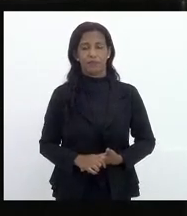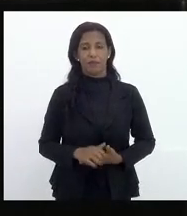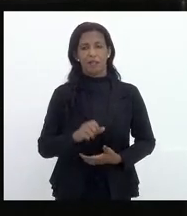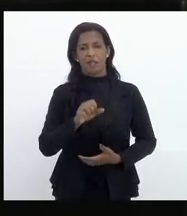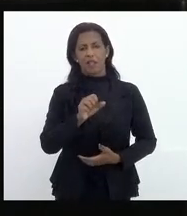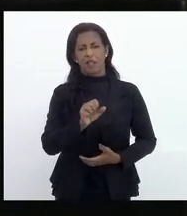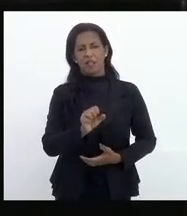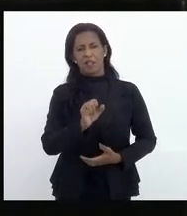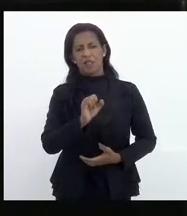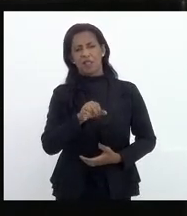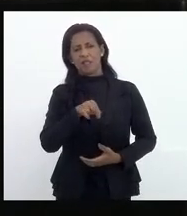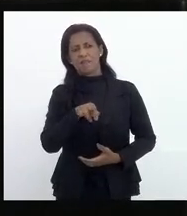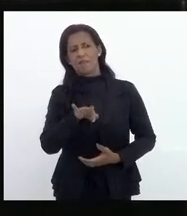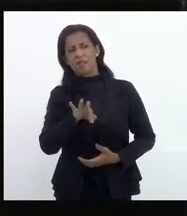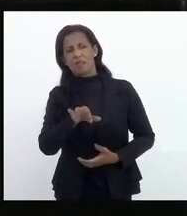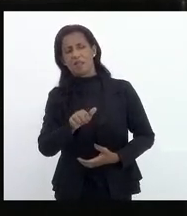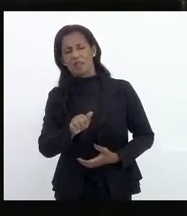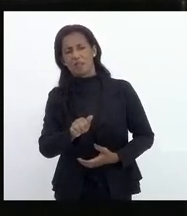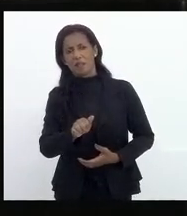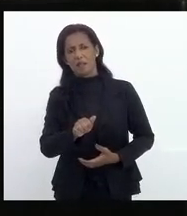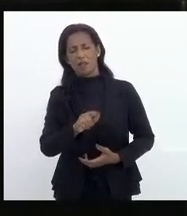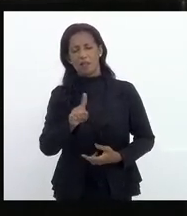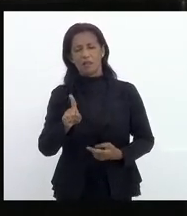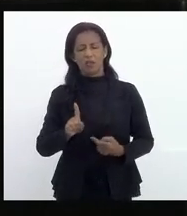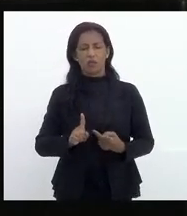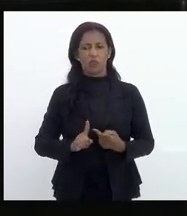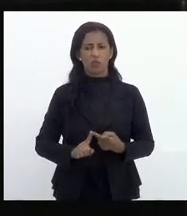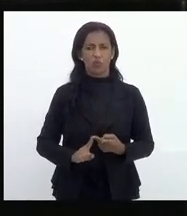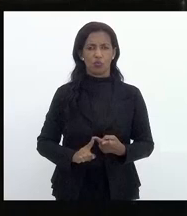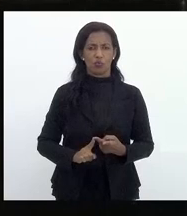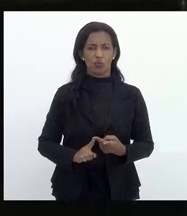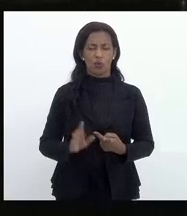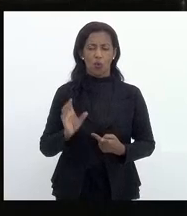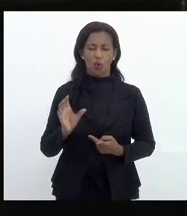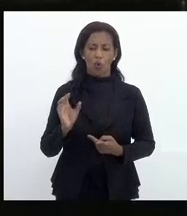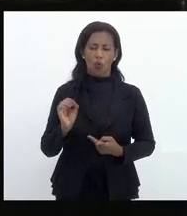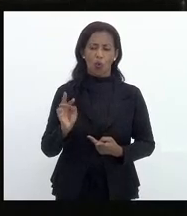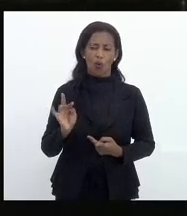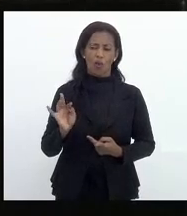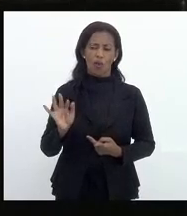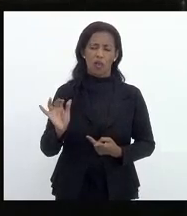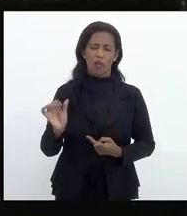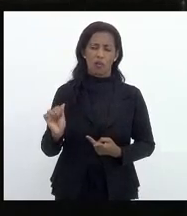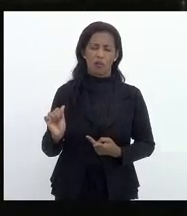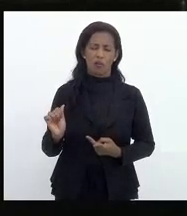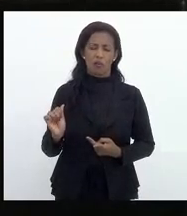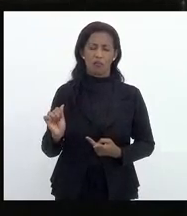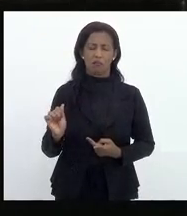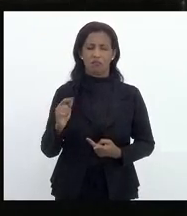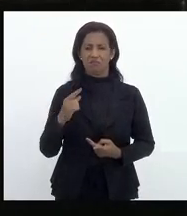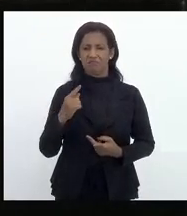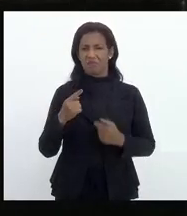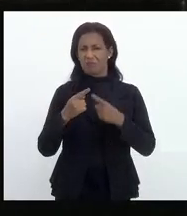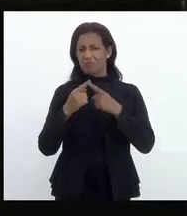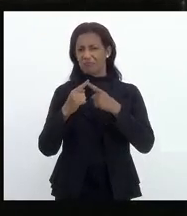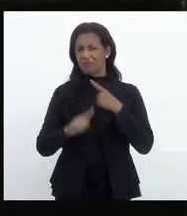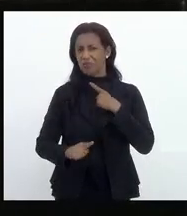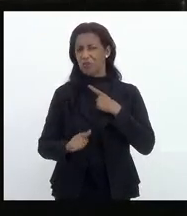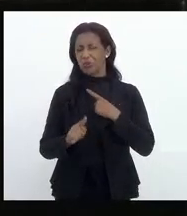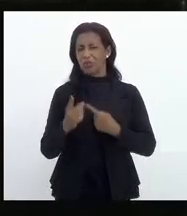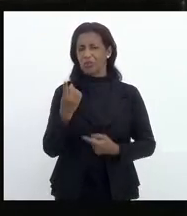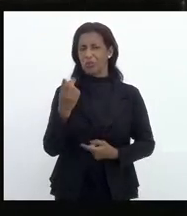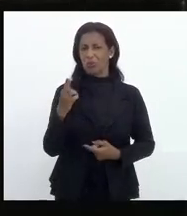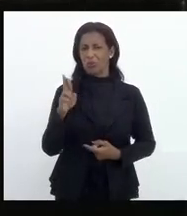simetria e o outro argumento da coerência eu quero discordar aqui do